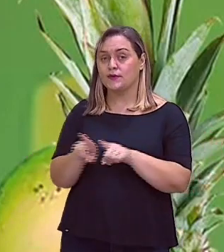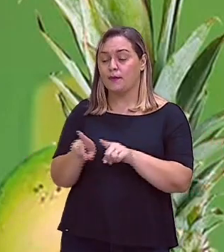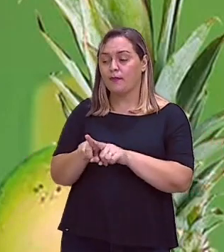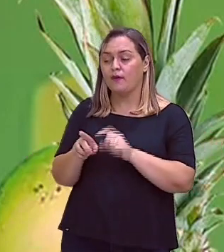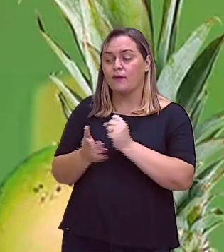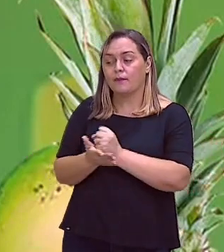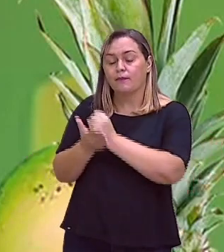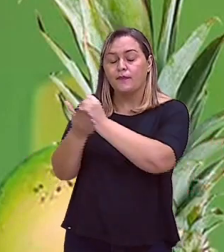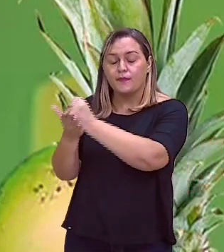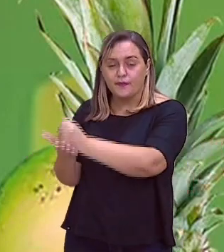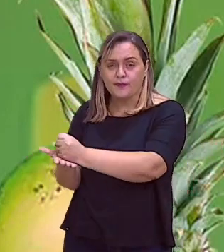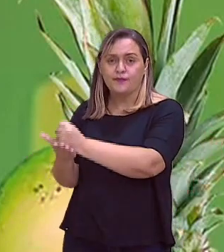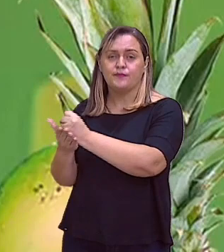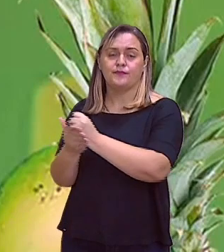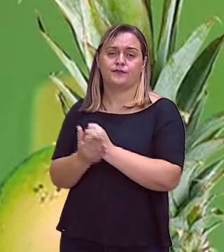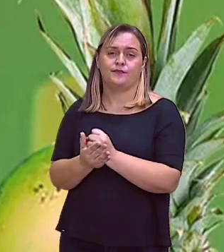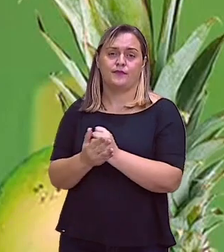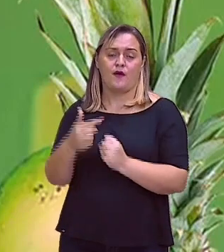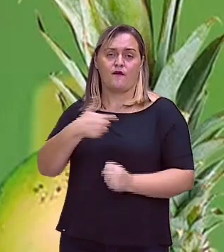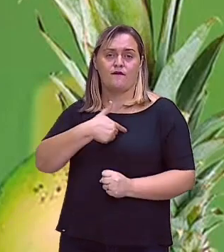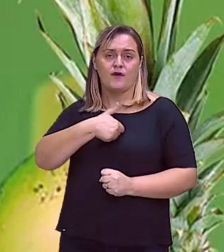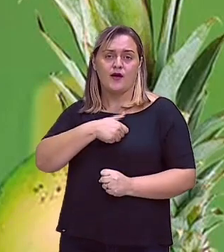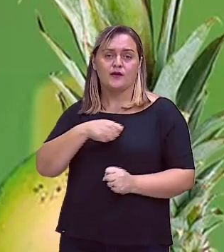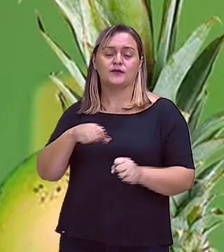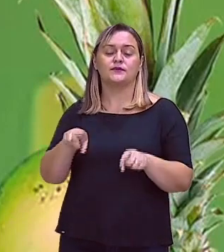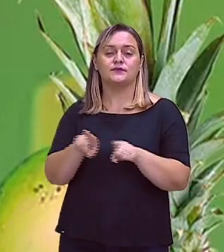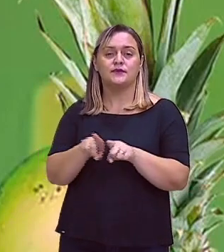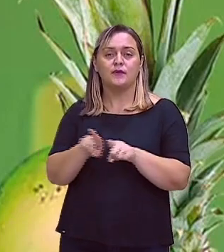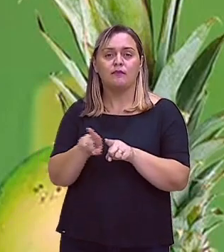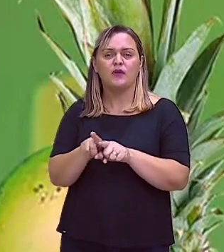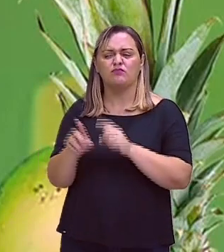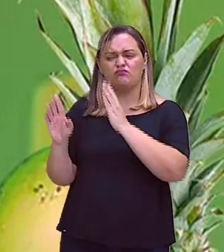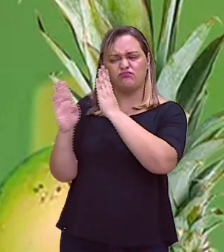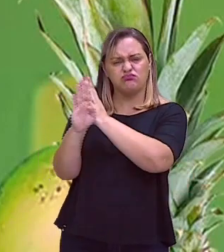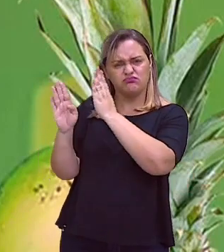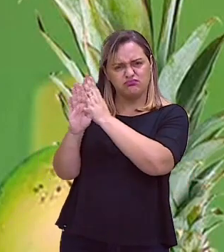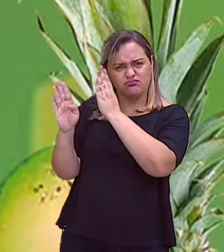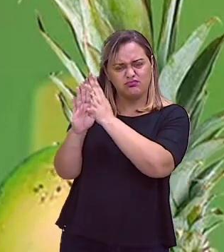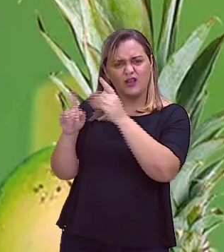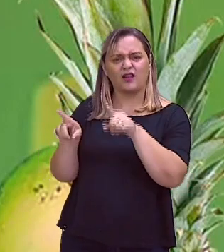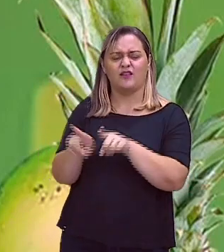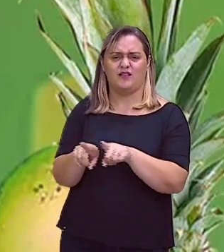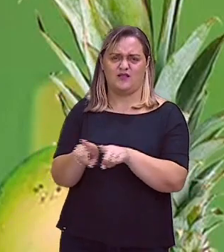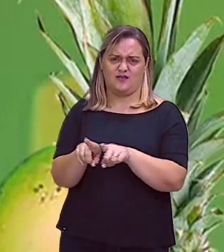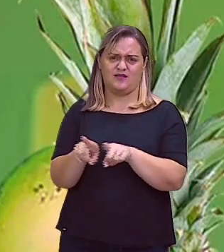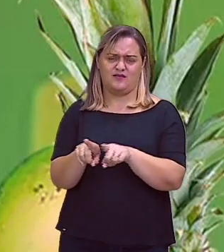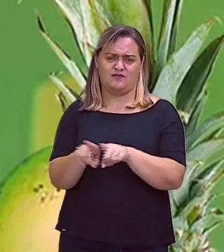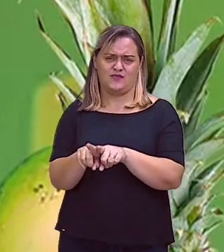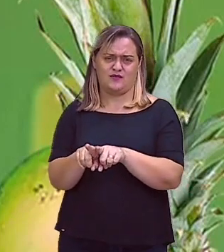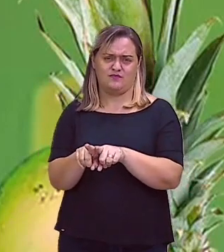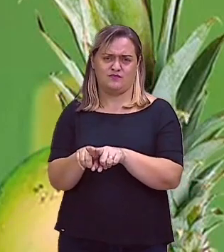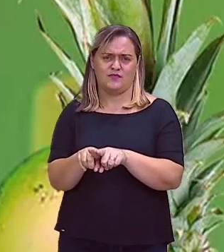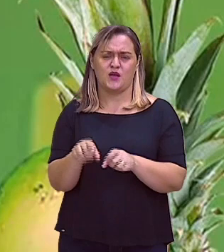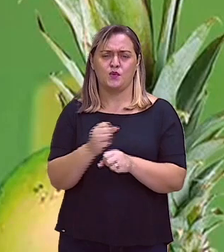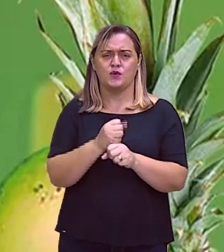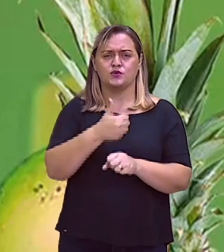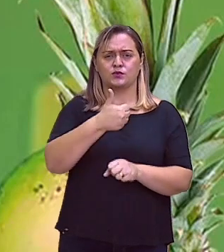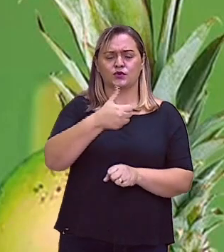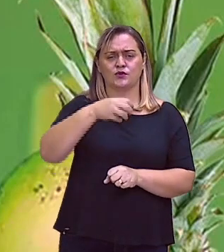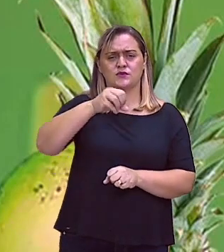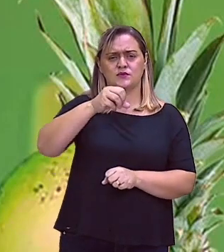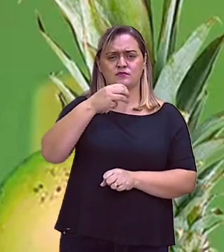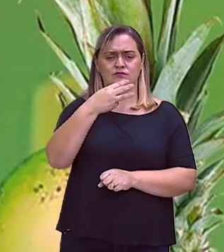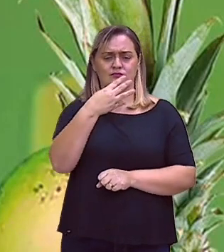Como foi o caso dos integralistas na década de 1940 sobretudo a partir de 42